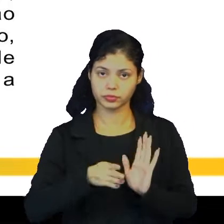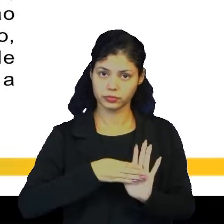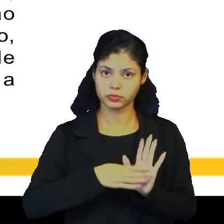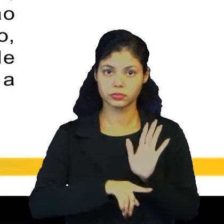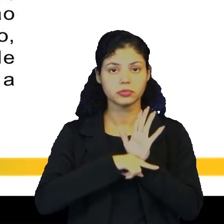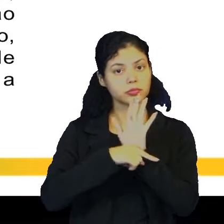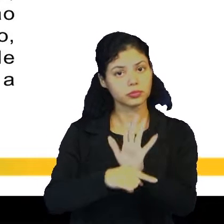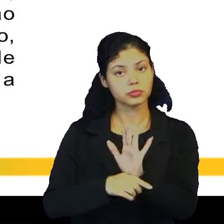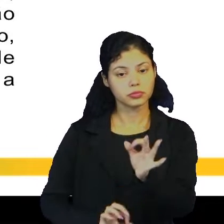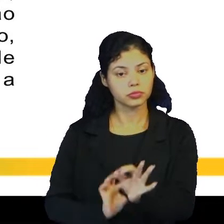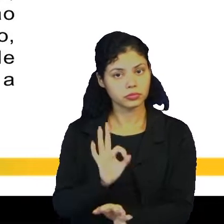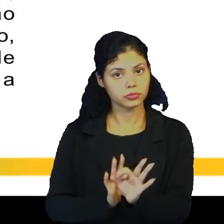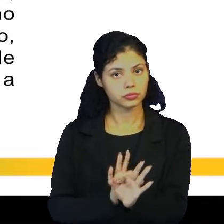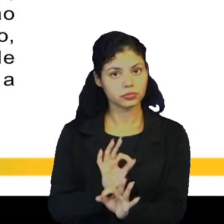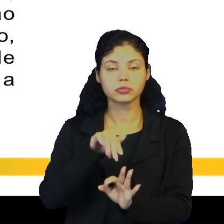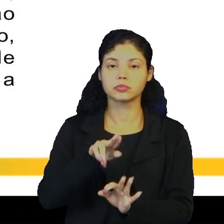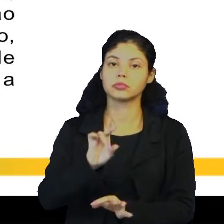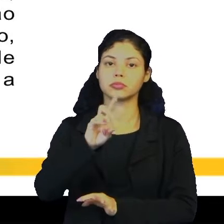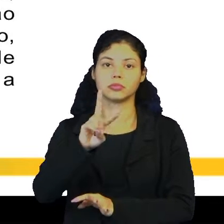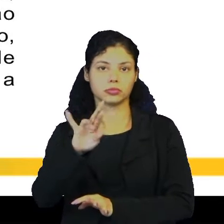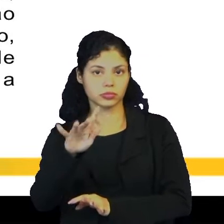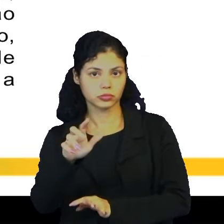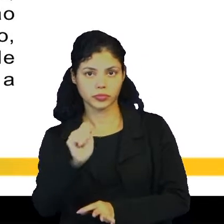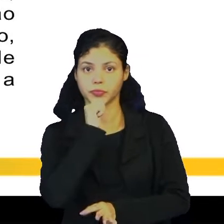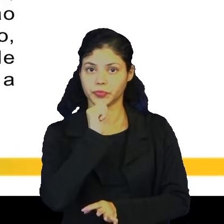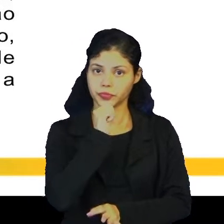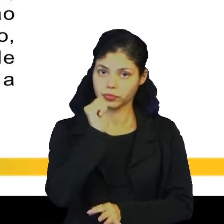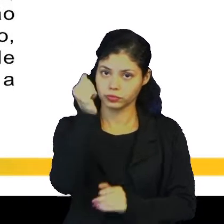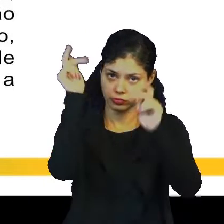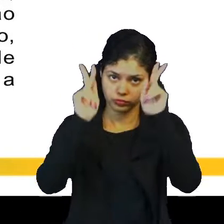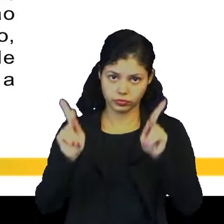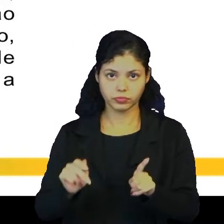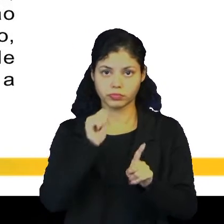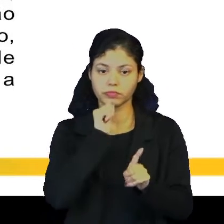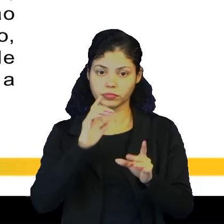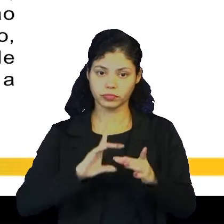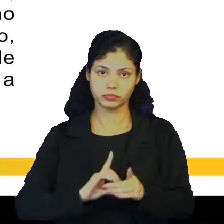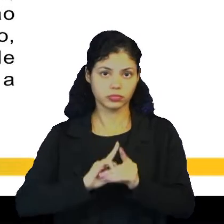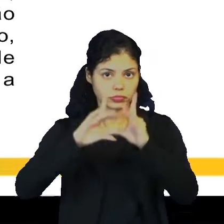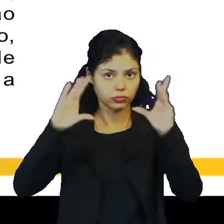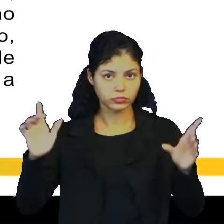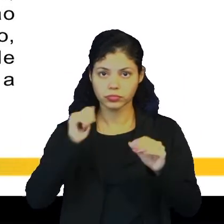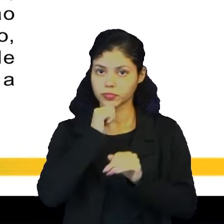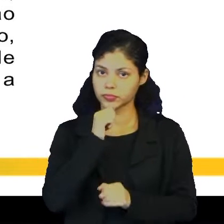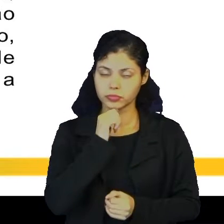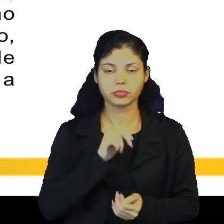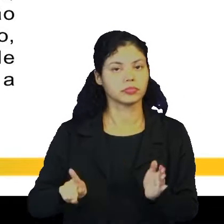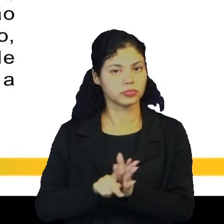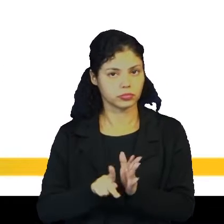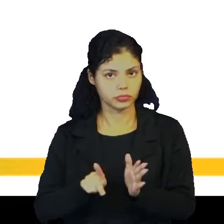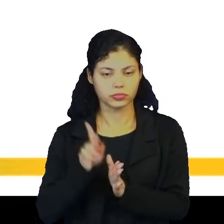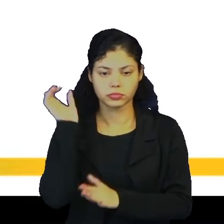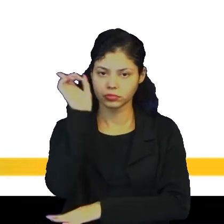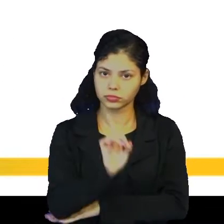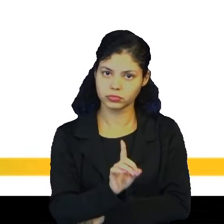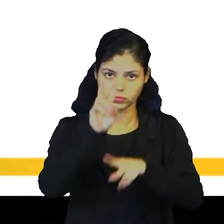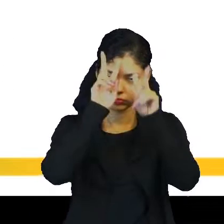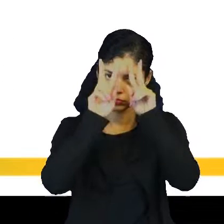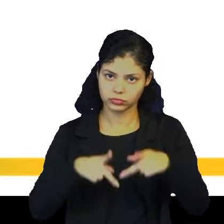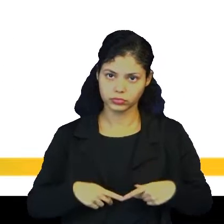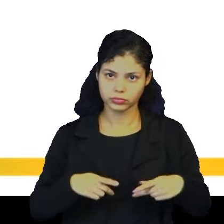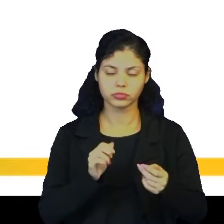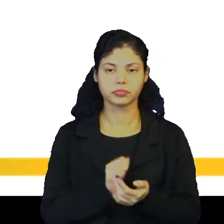promover a organização de princípios uniformes sobre a paz e a democracia, bem como o fortalecimento dos direitos humanos.